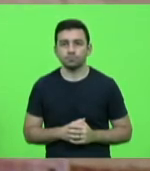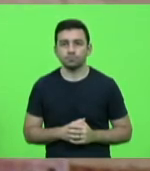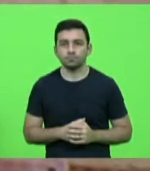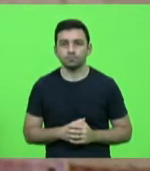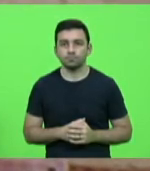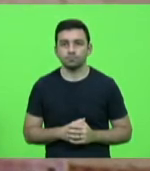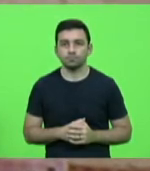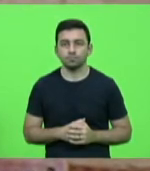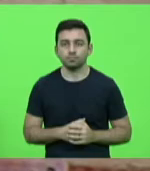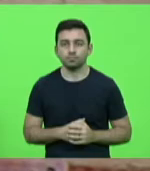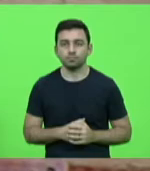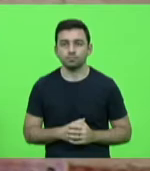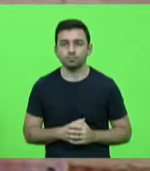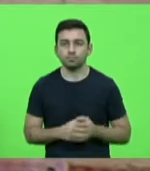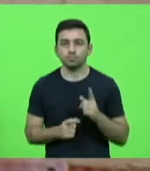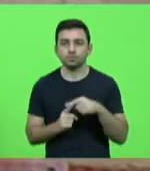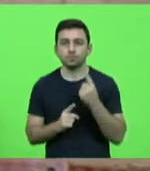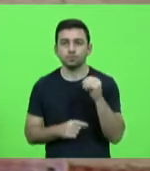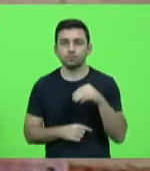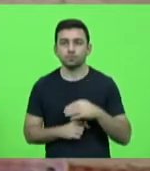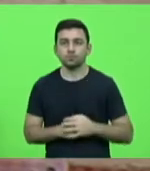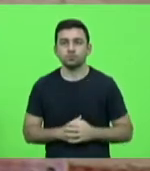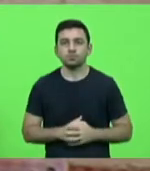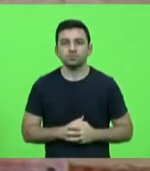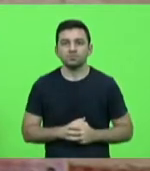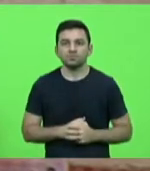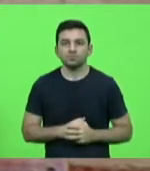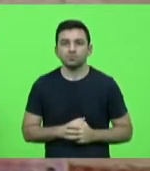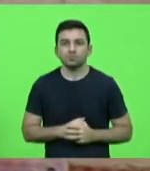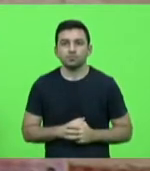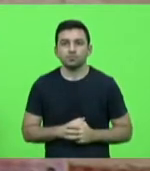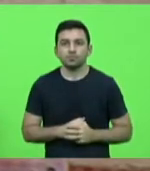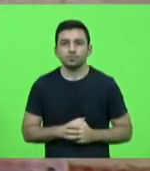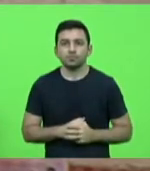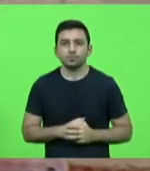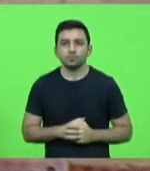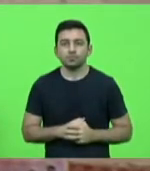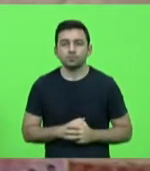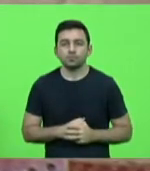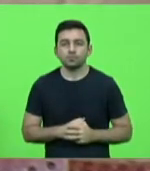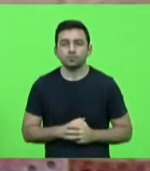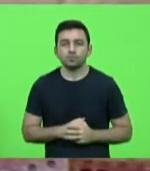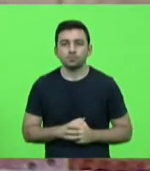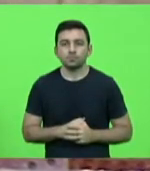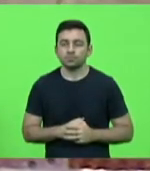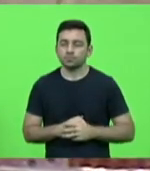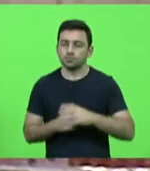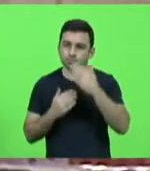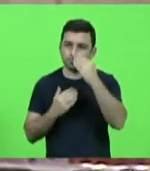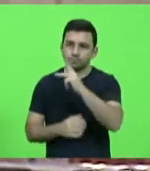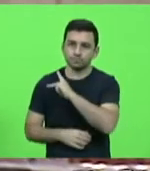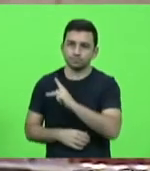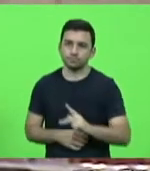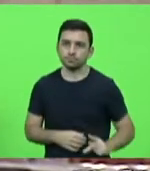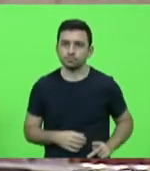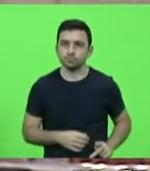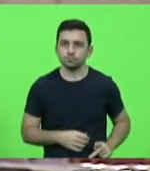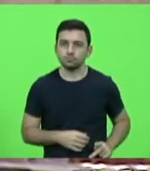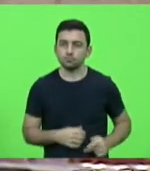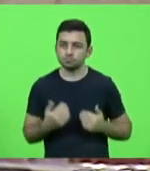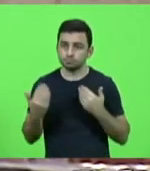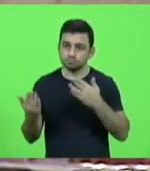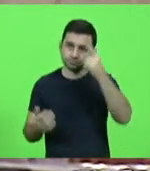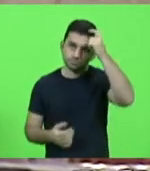Mais um minuto. Desculpa, deputado Vicente Caropreso. Mais um minuto para concluir. Obrigado, senhor presidente. Deputado